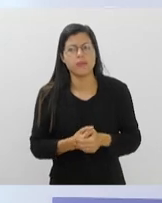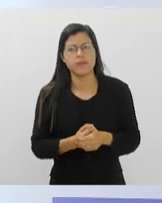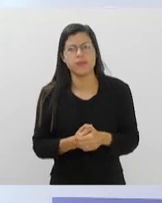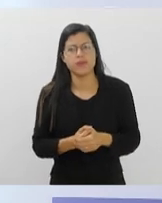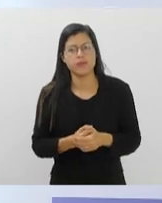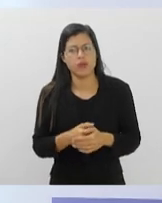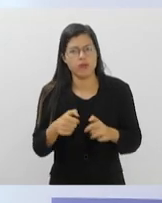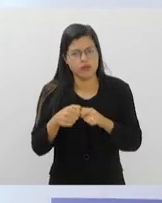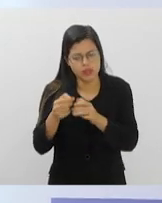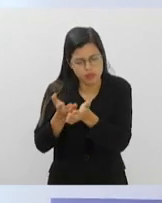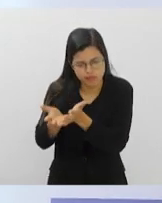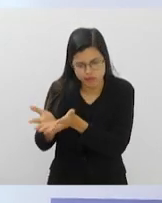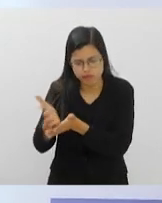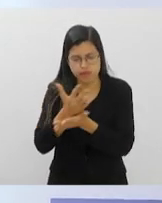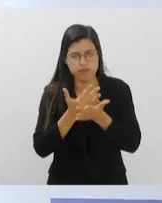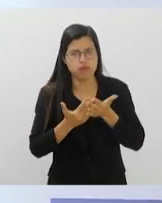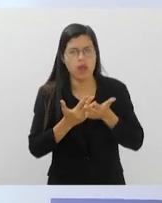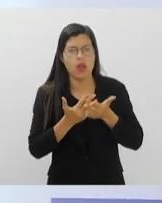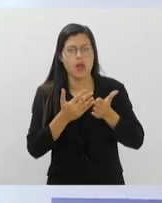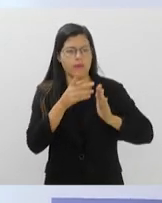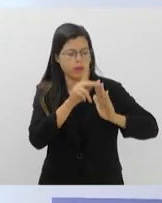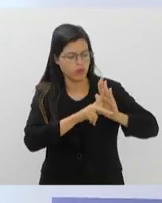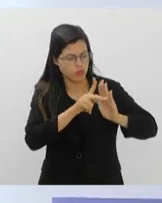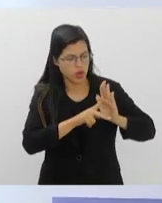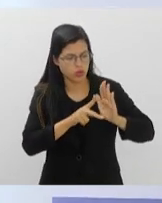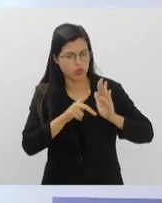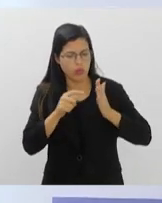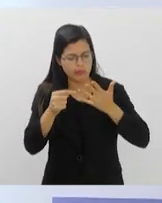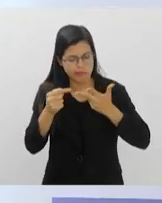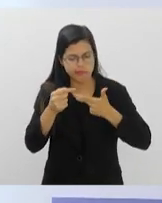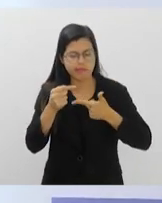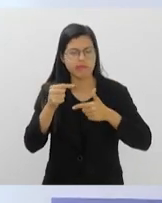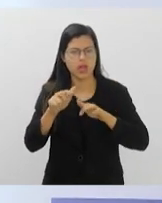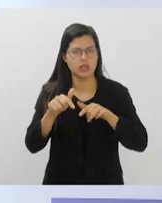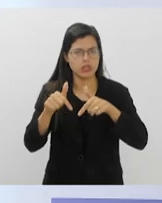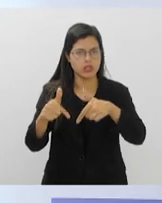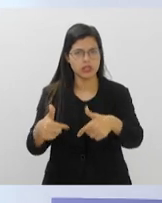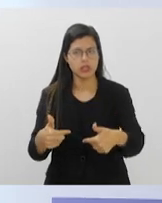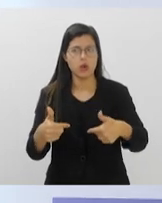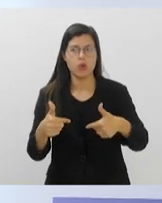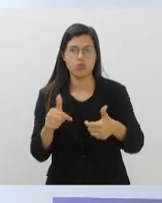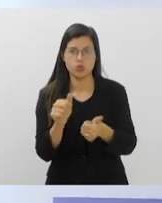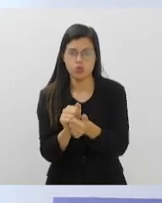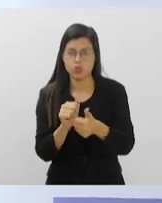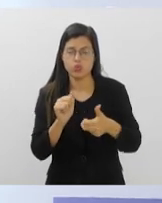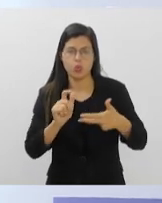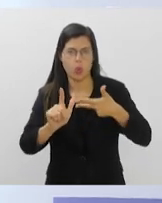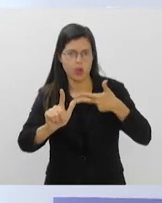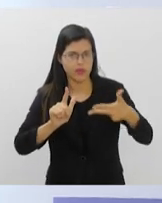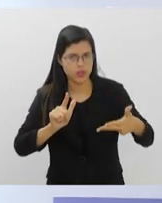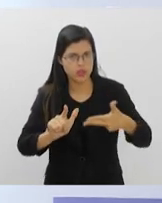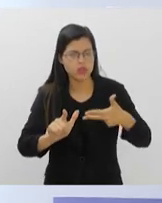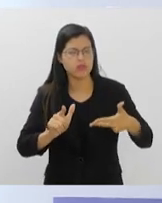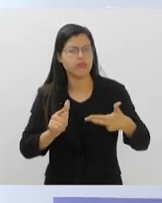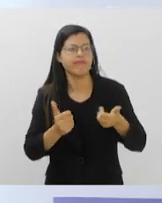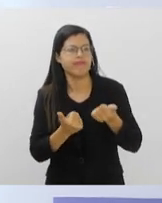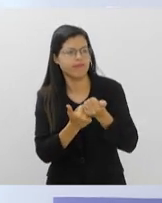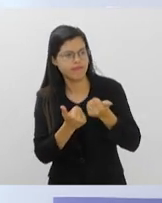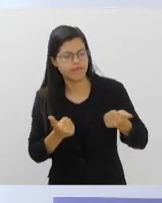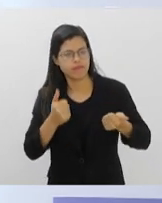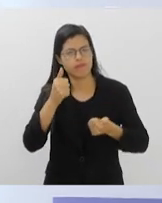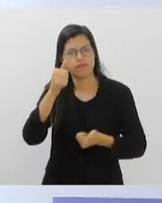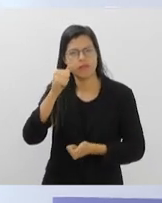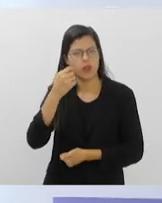levantamento traçando as linhas de a de de de ação quero contar sim com o poder legislativo Conto com a senhora mais uma